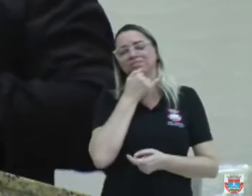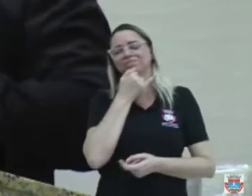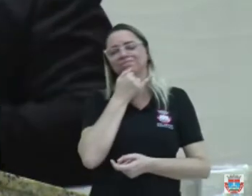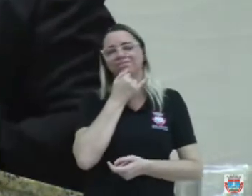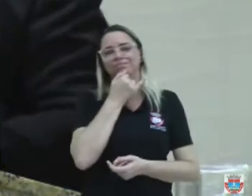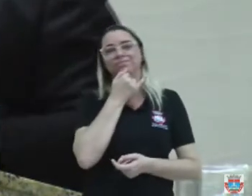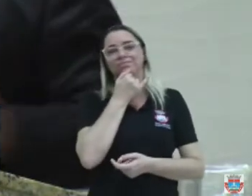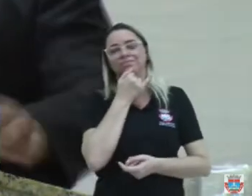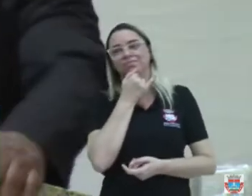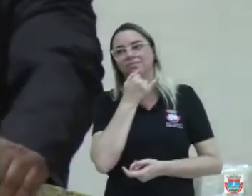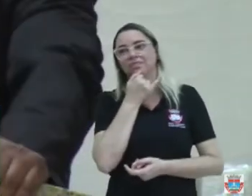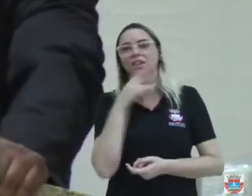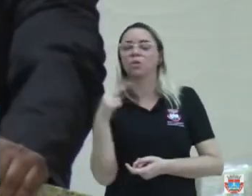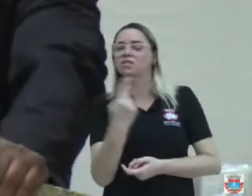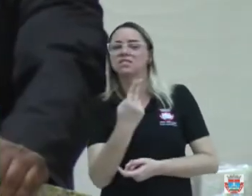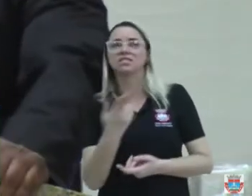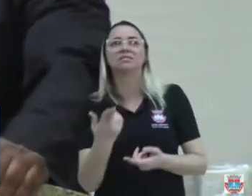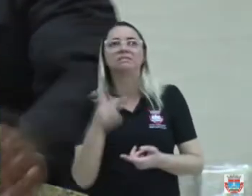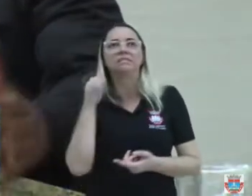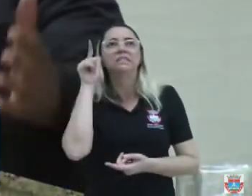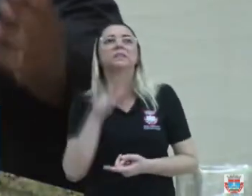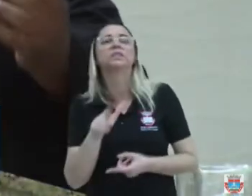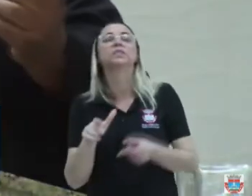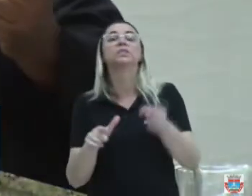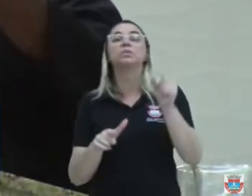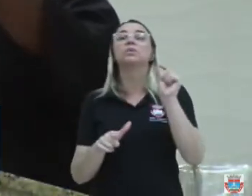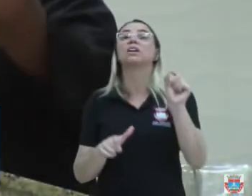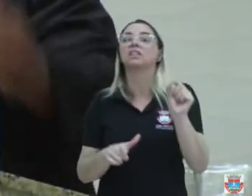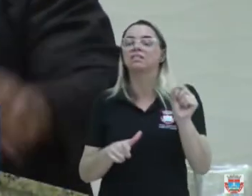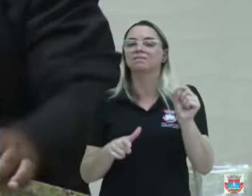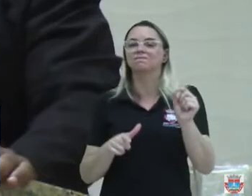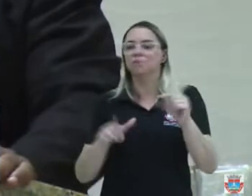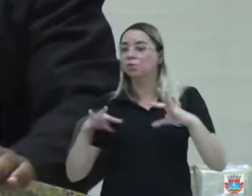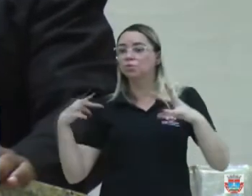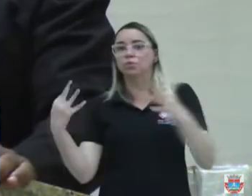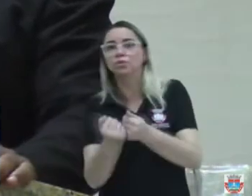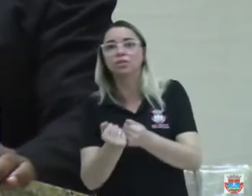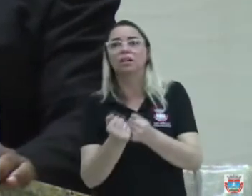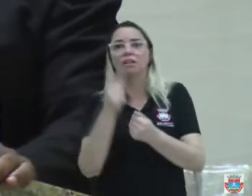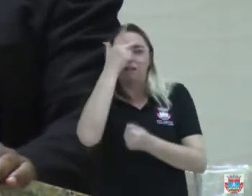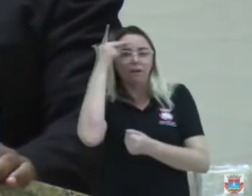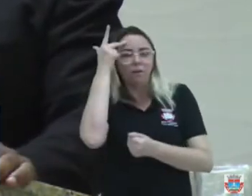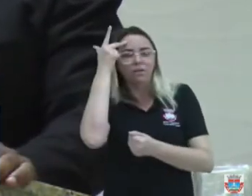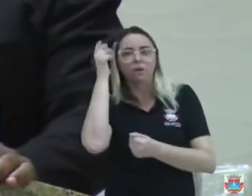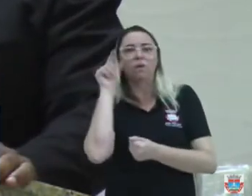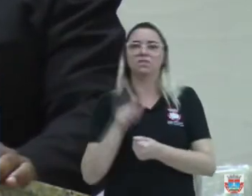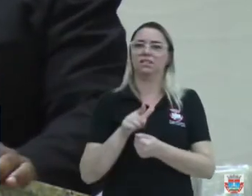que o máximo que a gente não consegue atender a demanda de cirurgia pelo SUS.